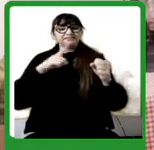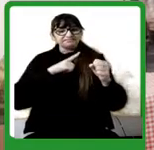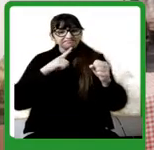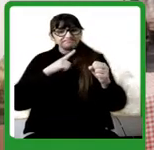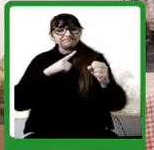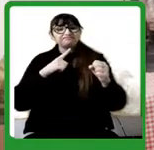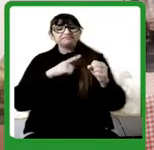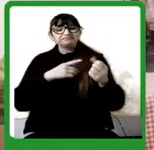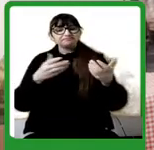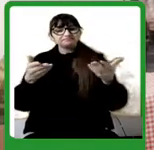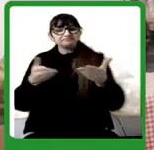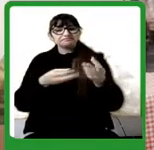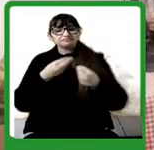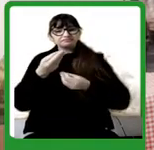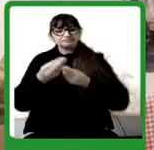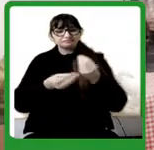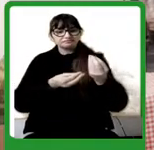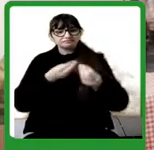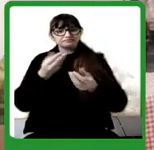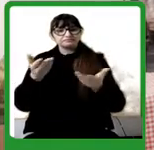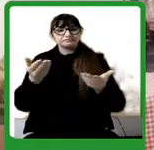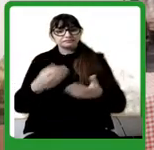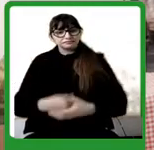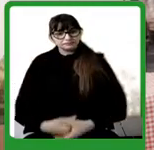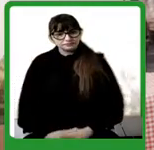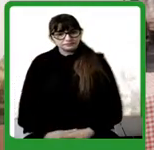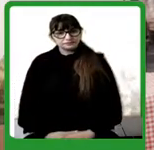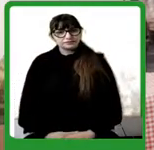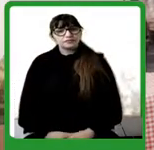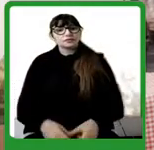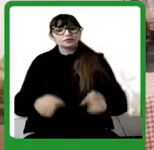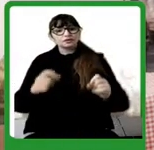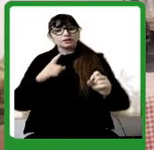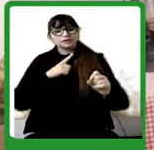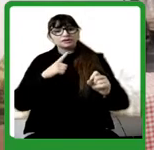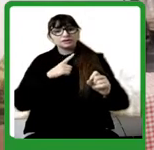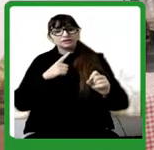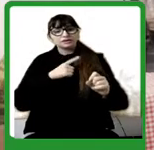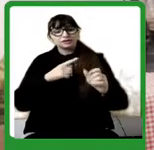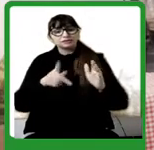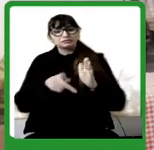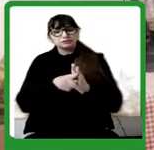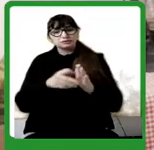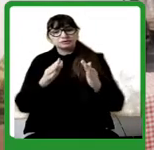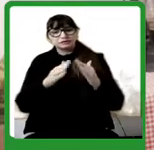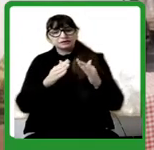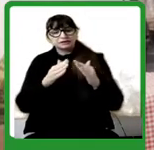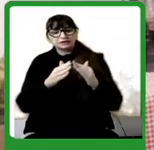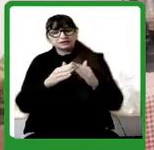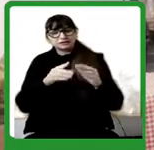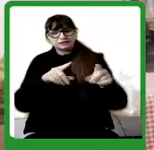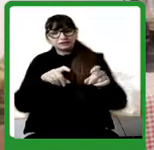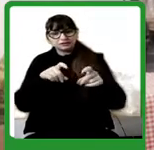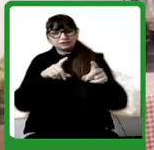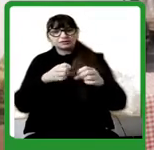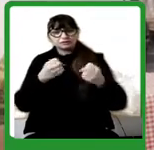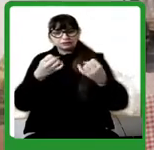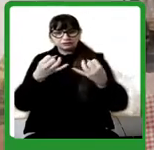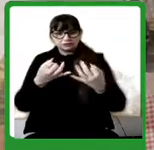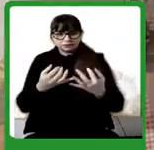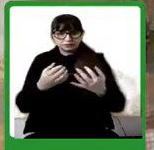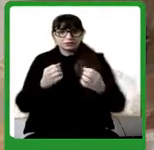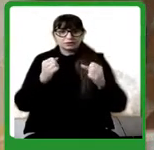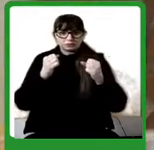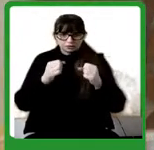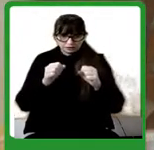pra nós aí, nesses porão, o que tinha nesses porão aí de antigamente, cara, no interior? Conto pra você e digo mais, vamos fazer mais uma enquete pra